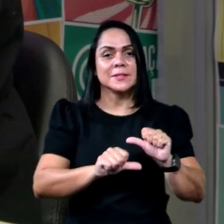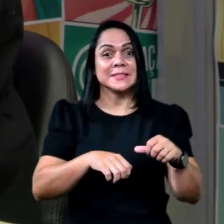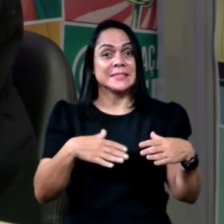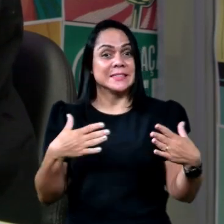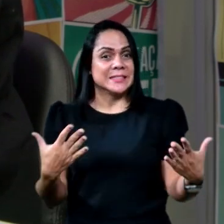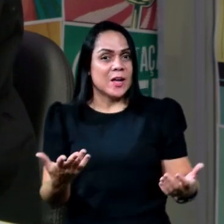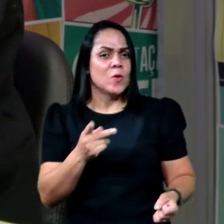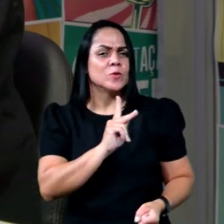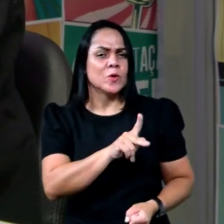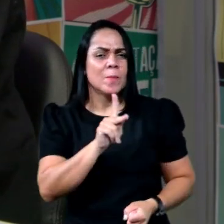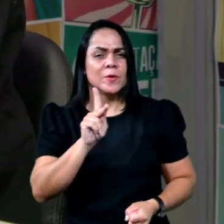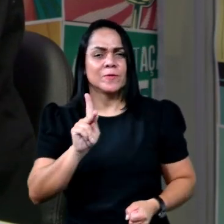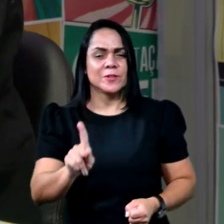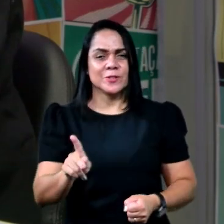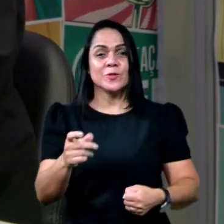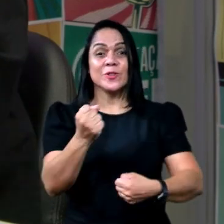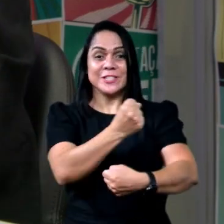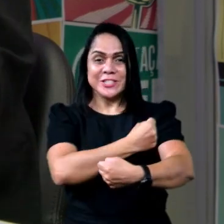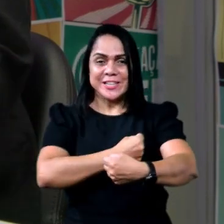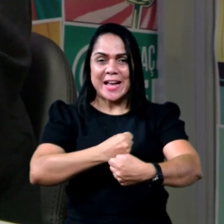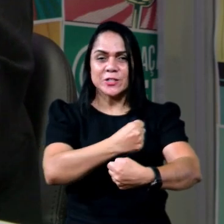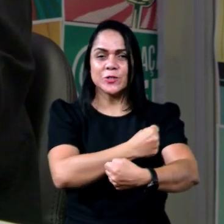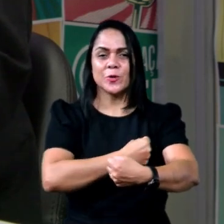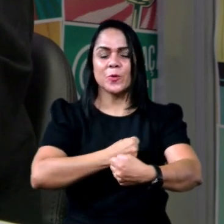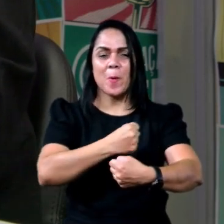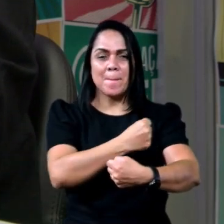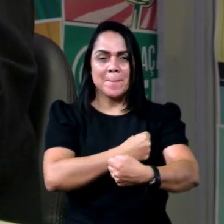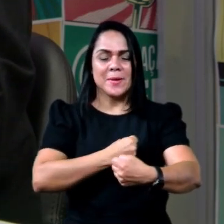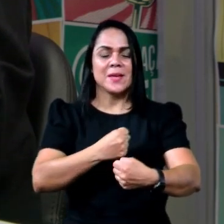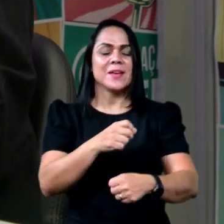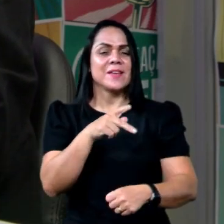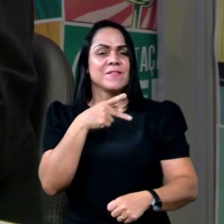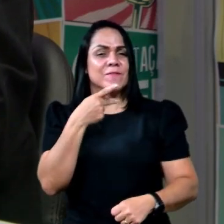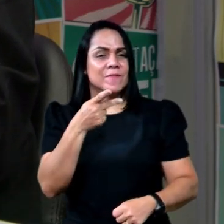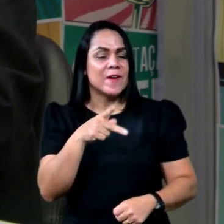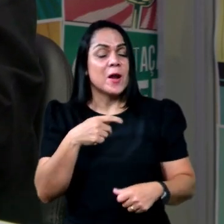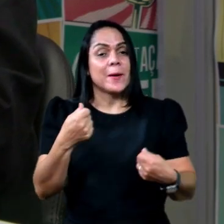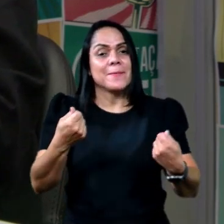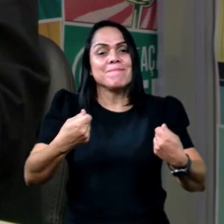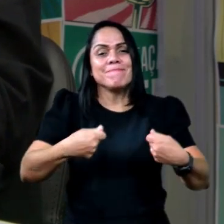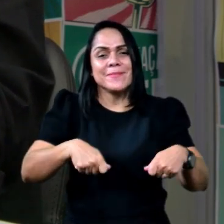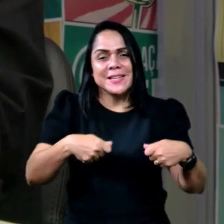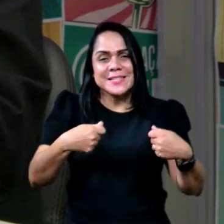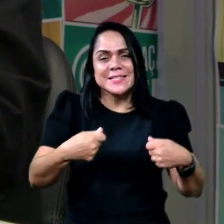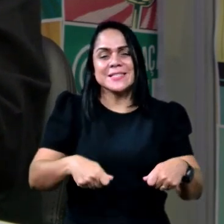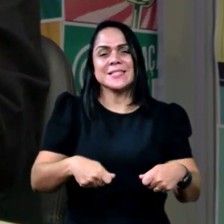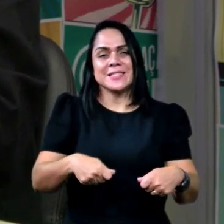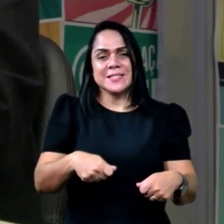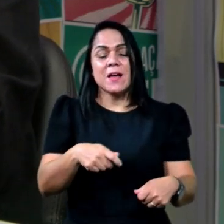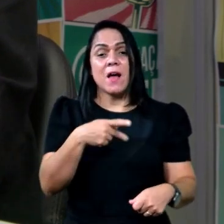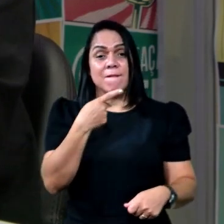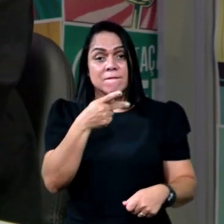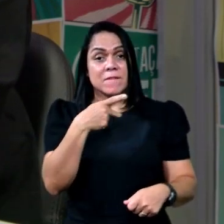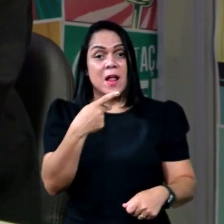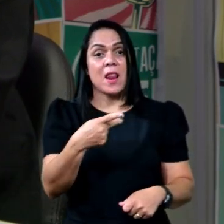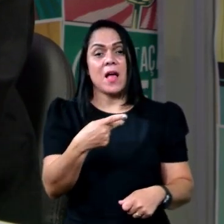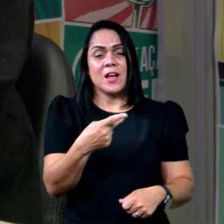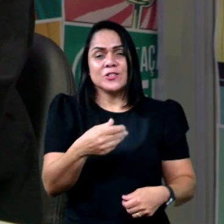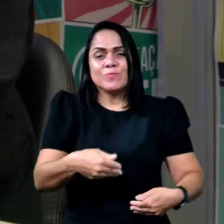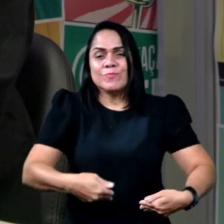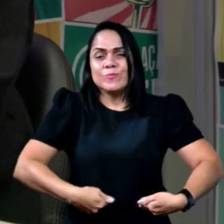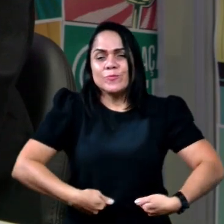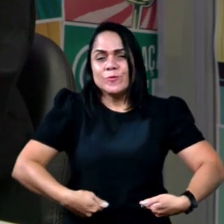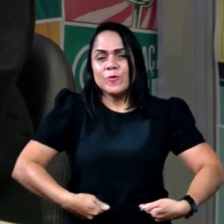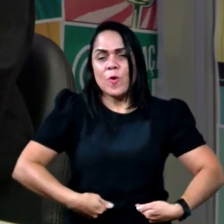professora de gastronomia que tenho batido muito na tecla de que é preciso que a gente fale sobre fome na formação do nosso